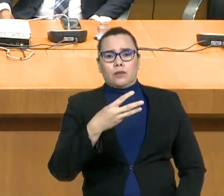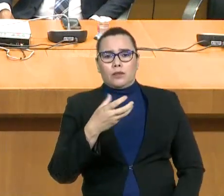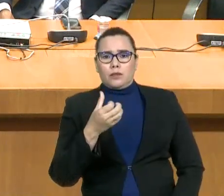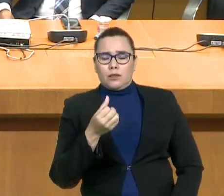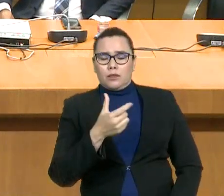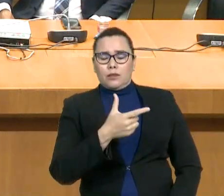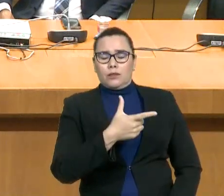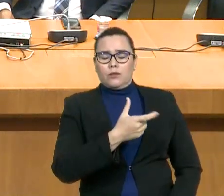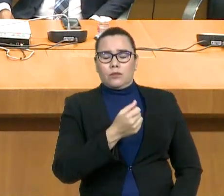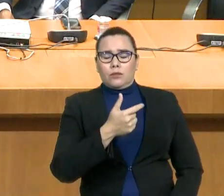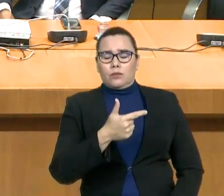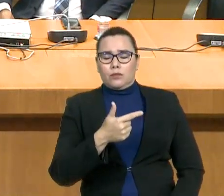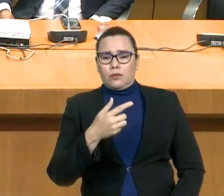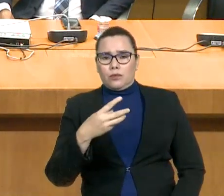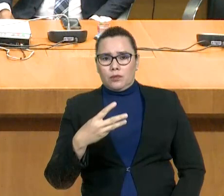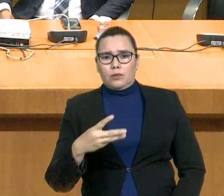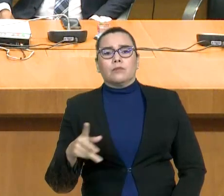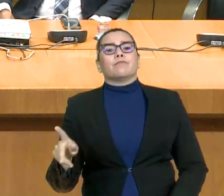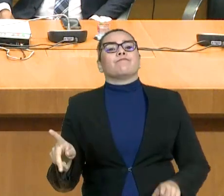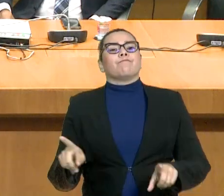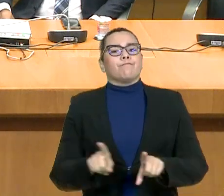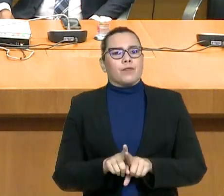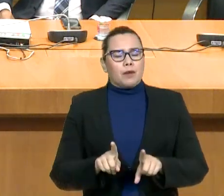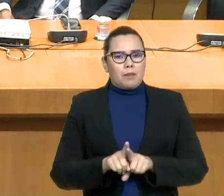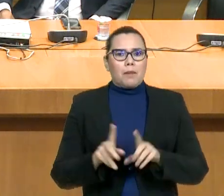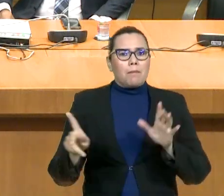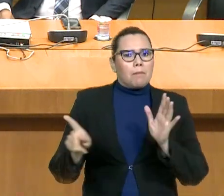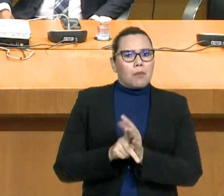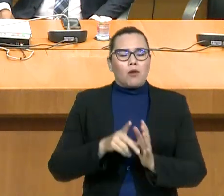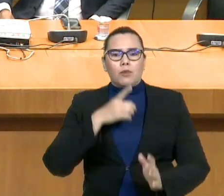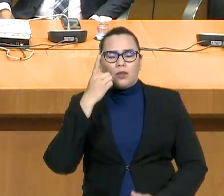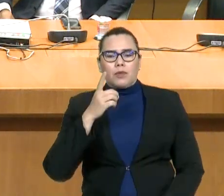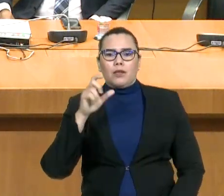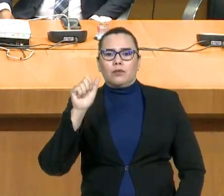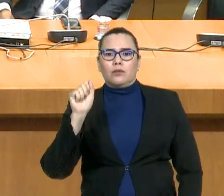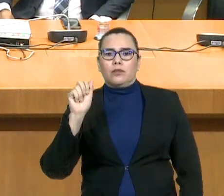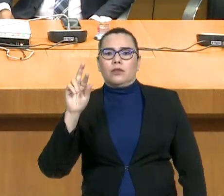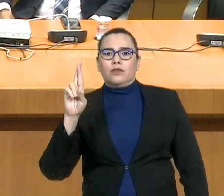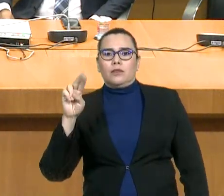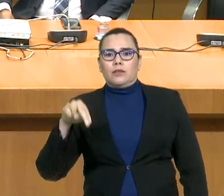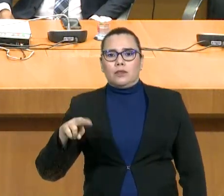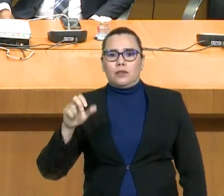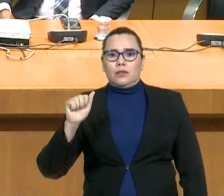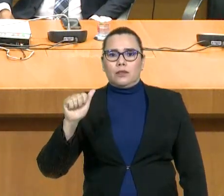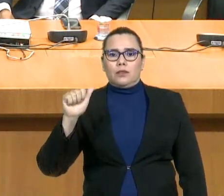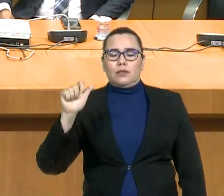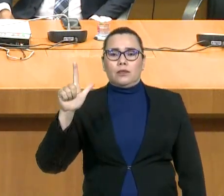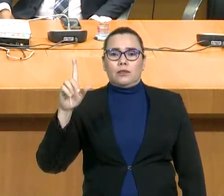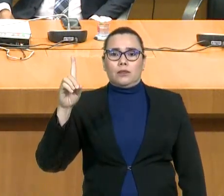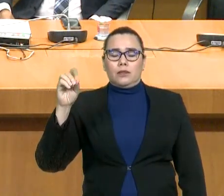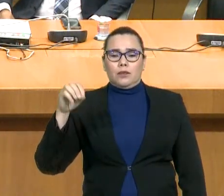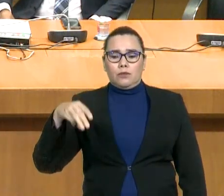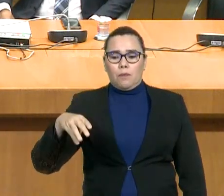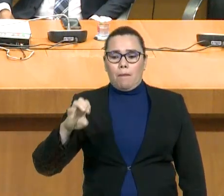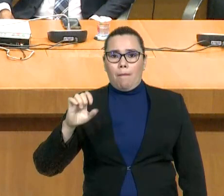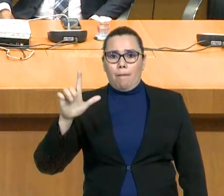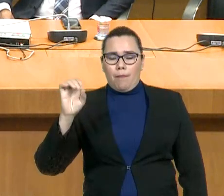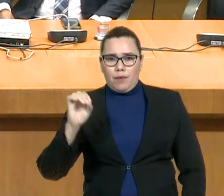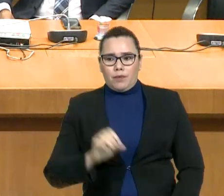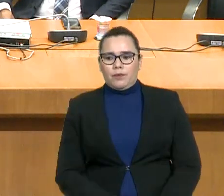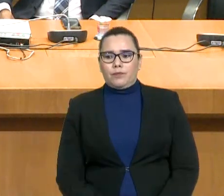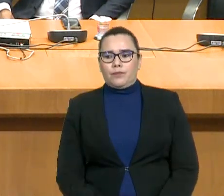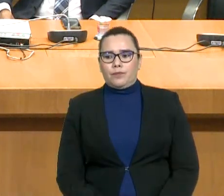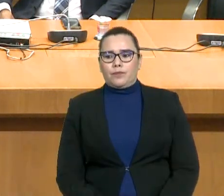136/2023, também de autoria do nosso sempre presidente, deputado Arnaldo Melo, que domina hoje a ordem do dia aqui na casa, que dispõe sobre a carteira